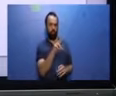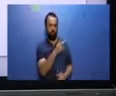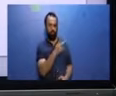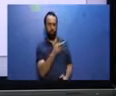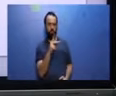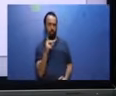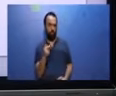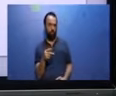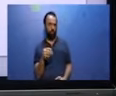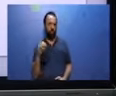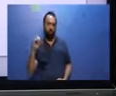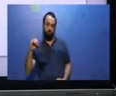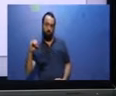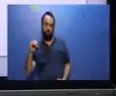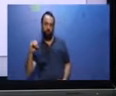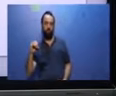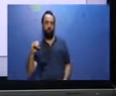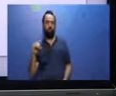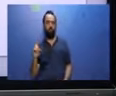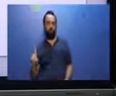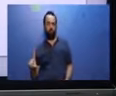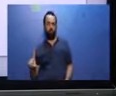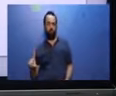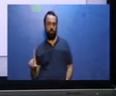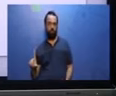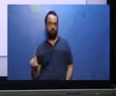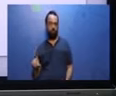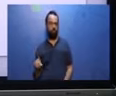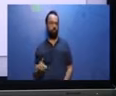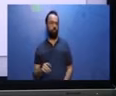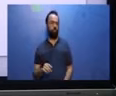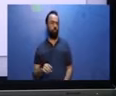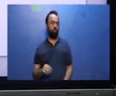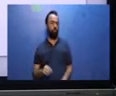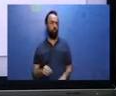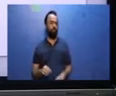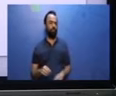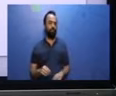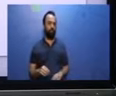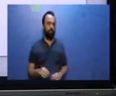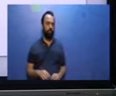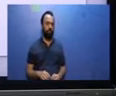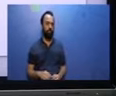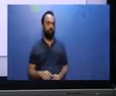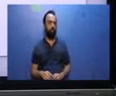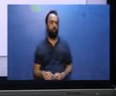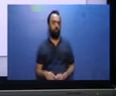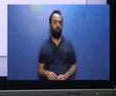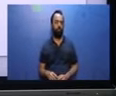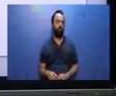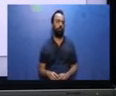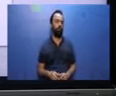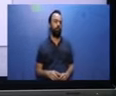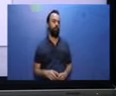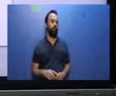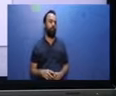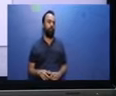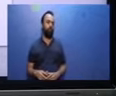número isso significa que o enfim é um então não precisamos colocar ele mesmo é se representa